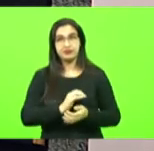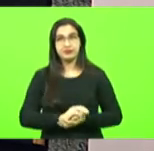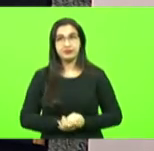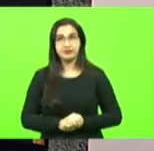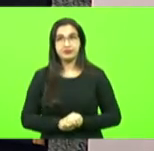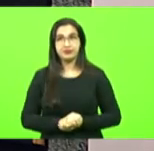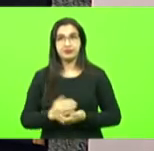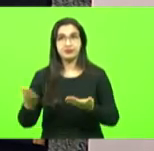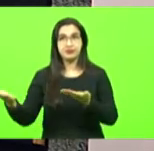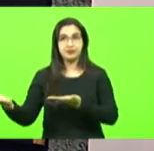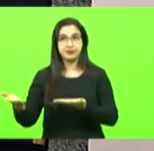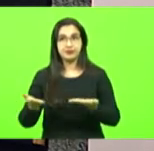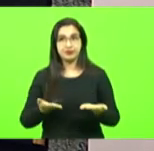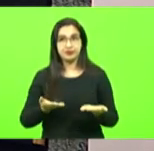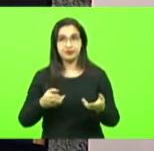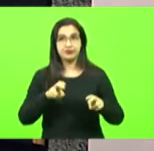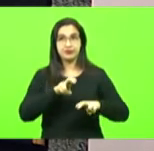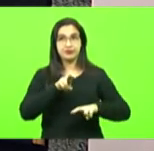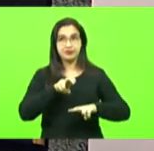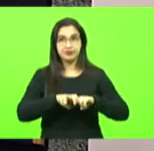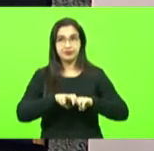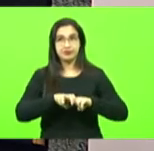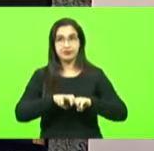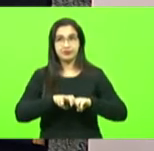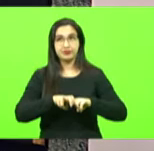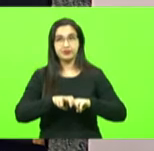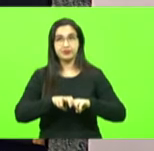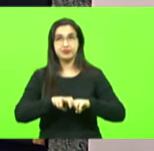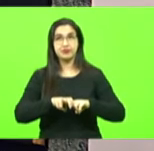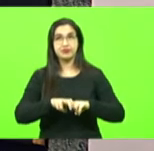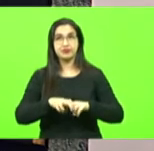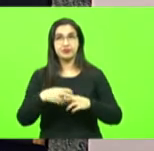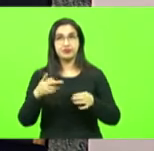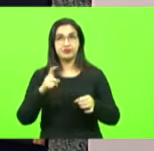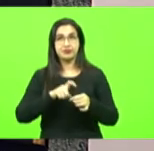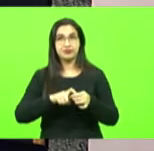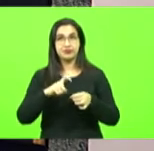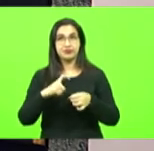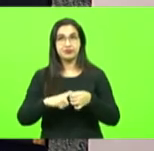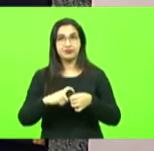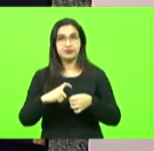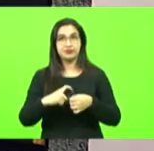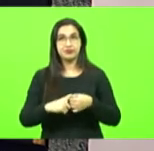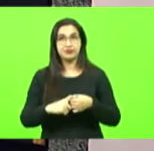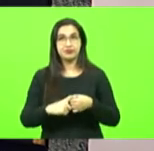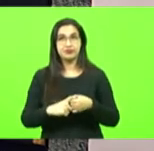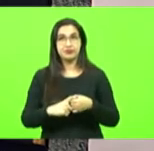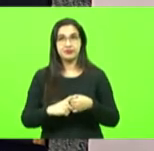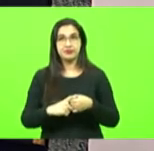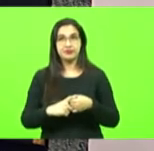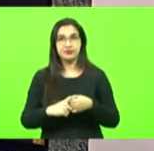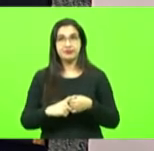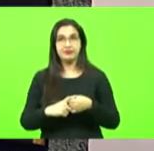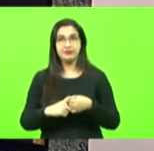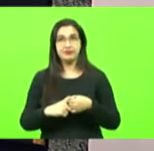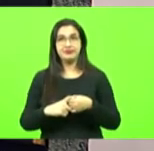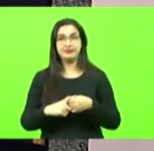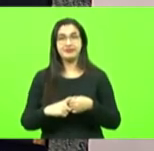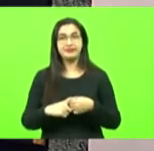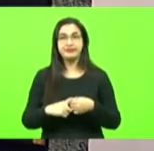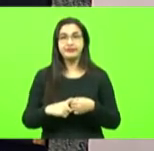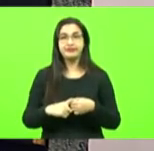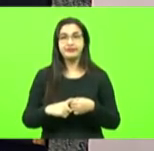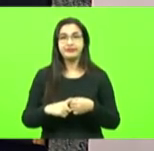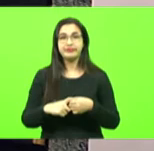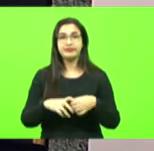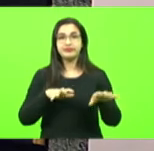Convido neste momento para sentar aqui à frente do auditório o senhor membro do movimento. This meeting is being recorded. O senhor membro do